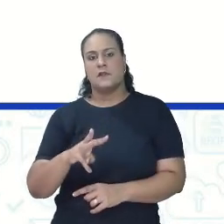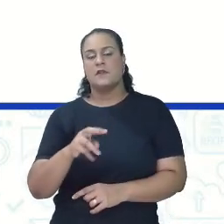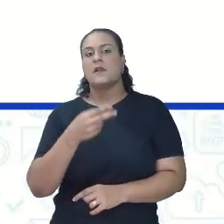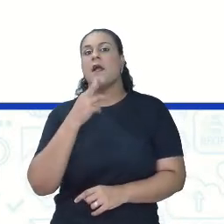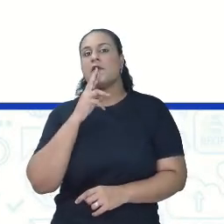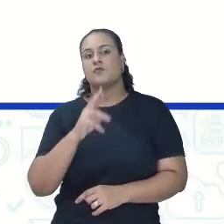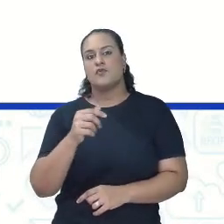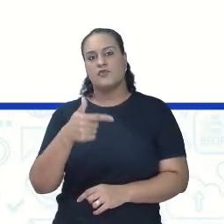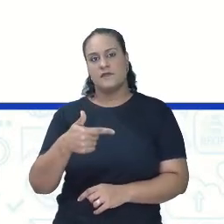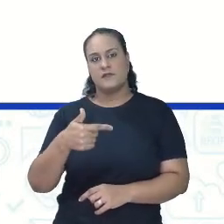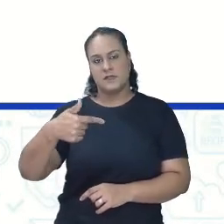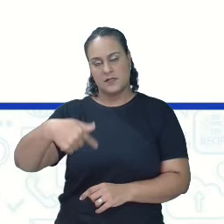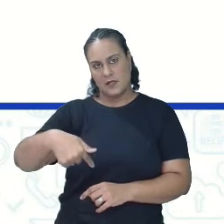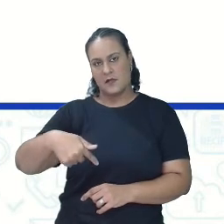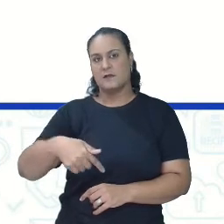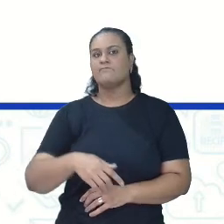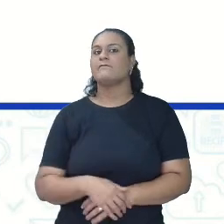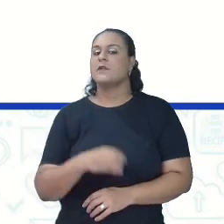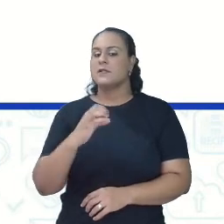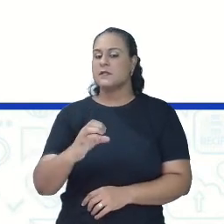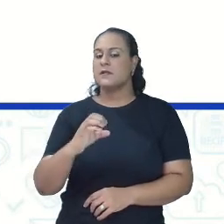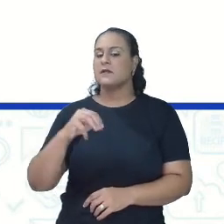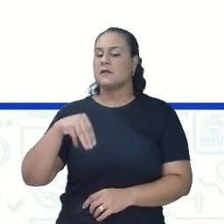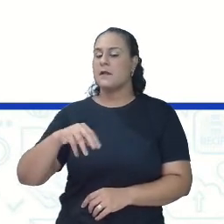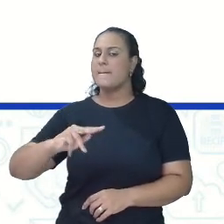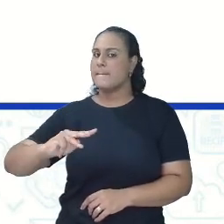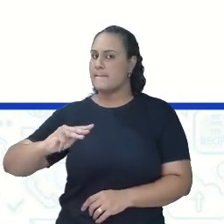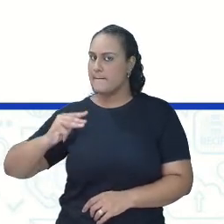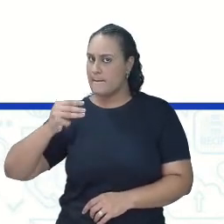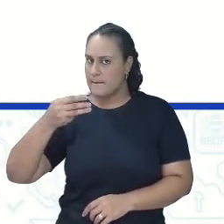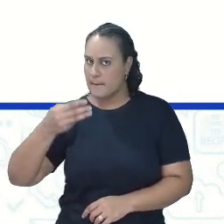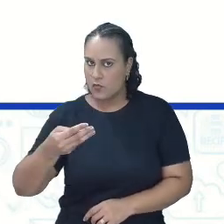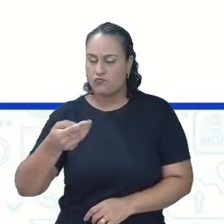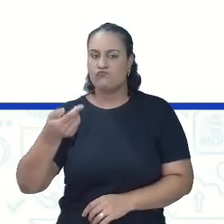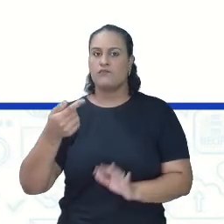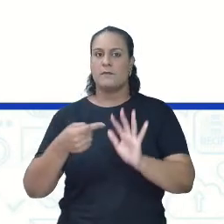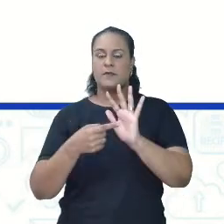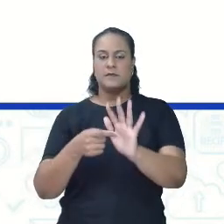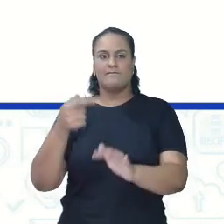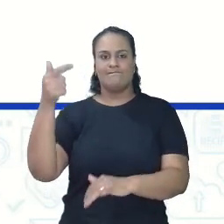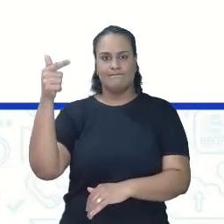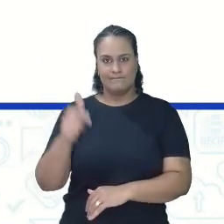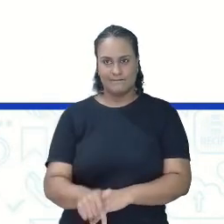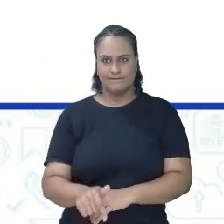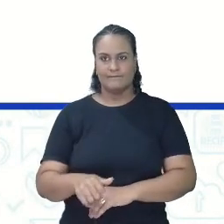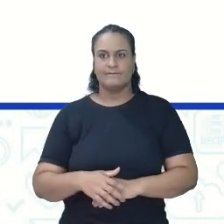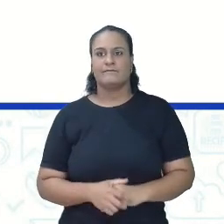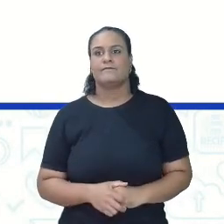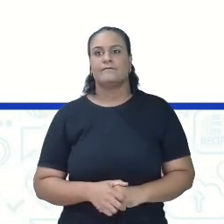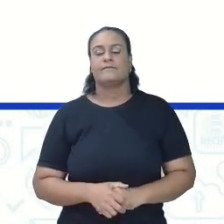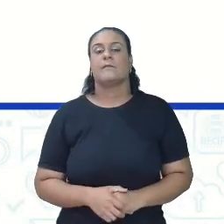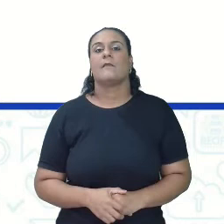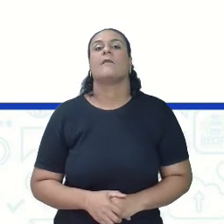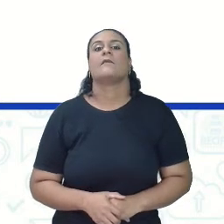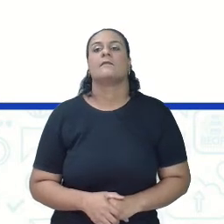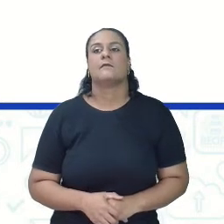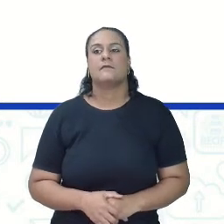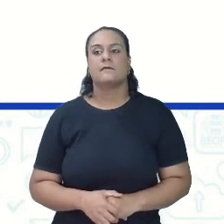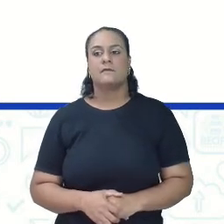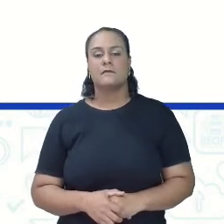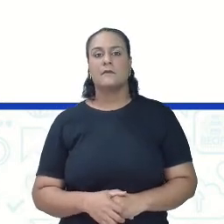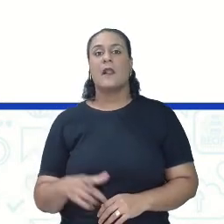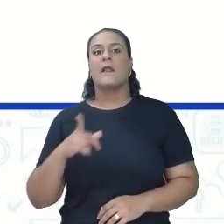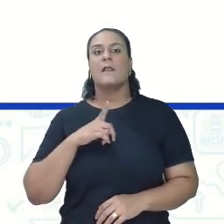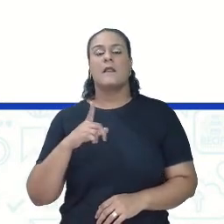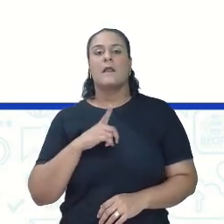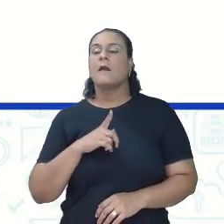27 e centímetro cúbico aparecendo aí novamente como resposta desse volume, tá bom? E aí, ó, para a gente ter